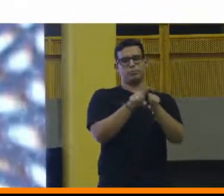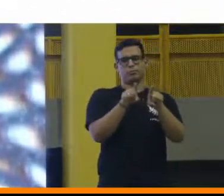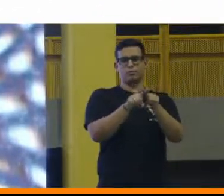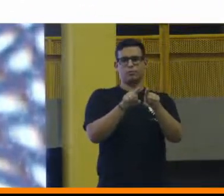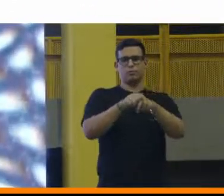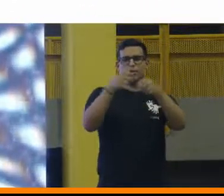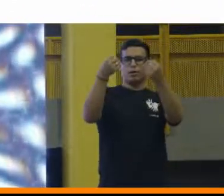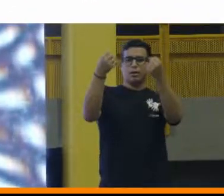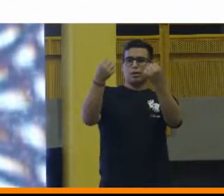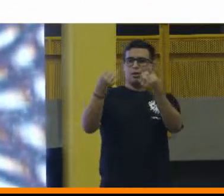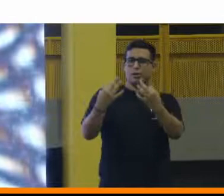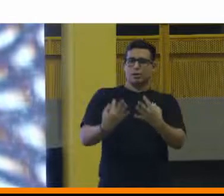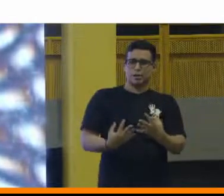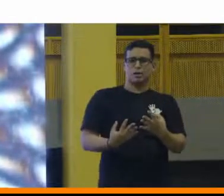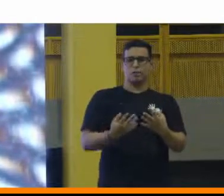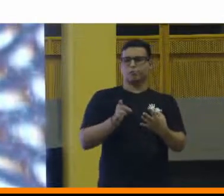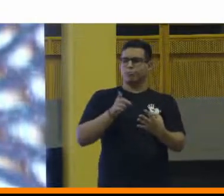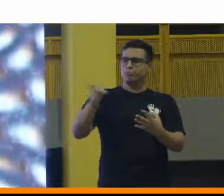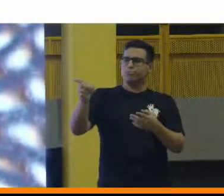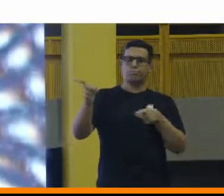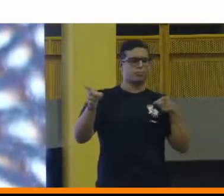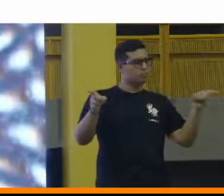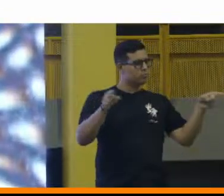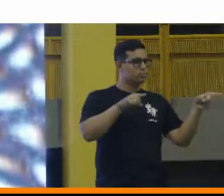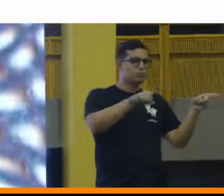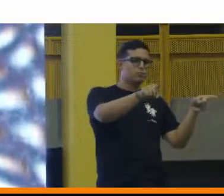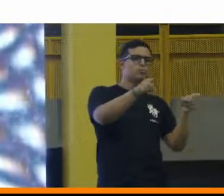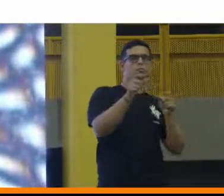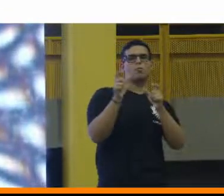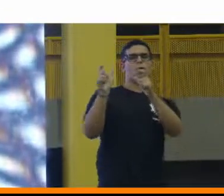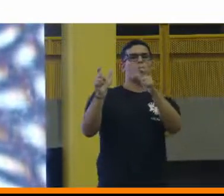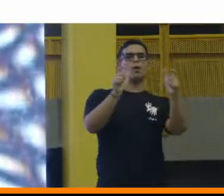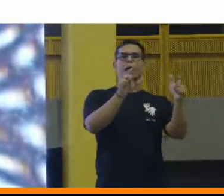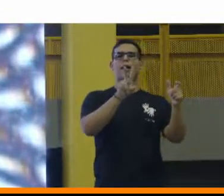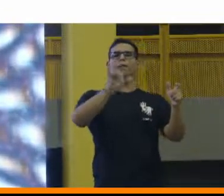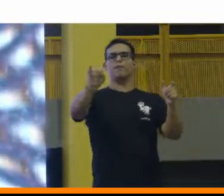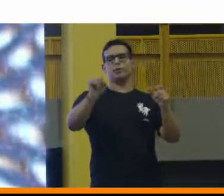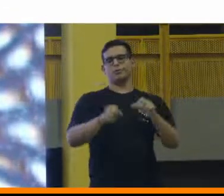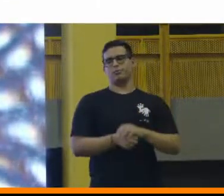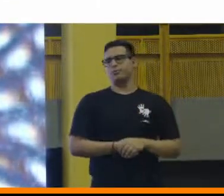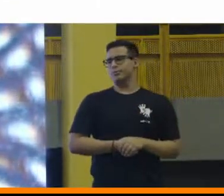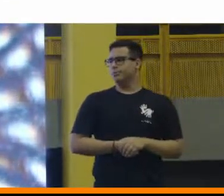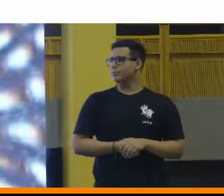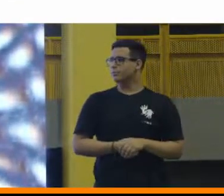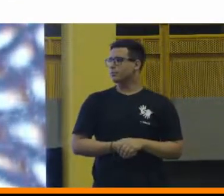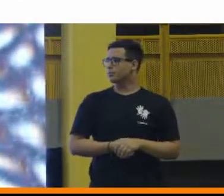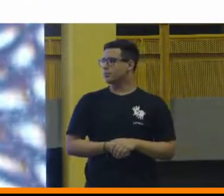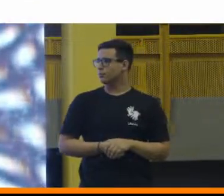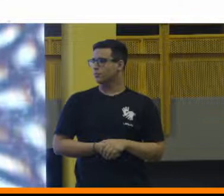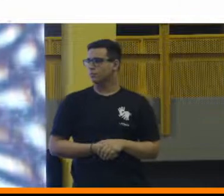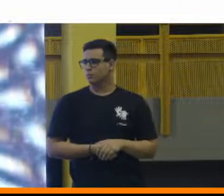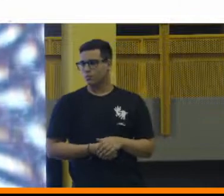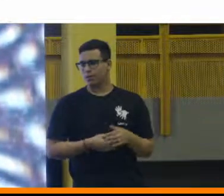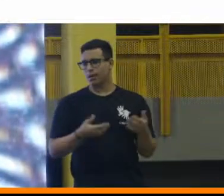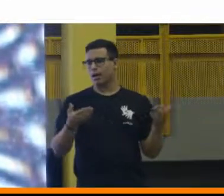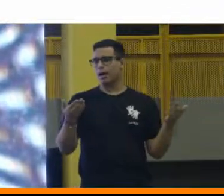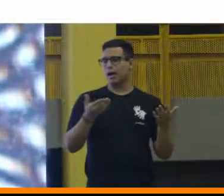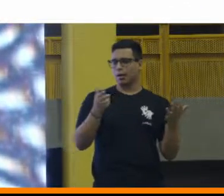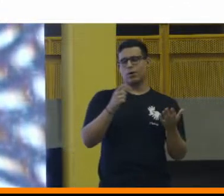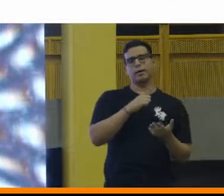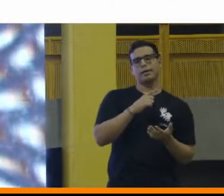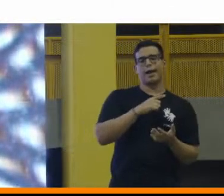por uma direção, um sentido. Tá. E aí vem a história da